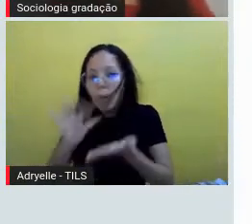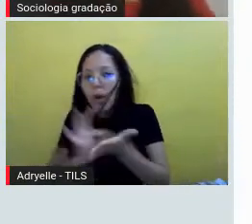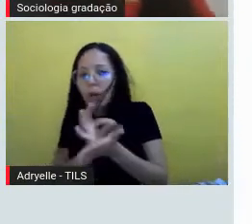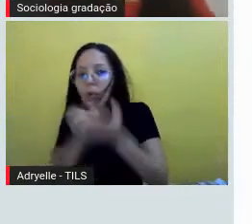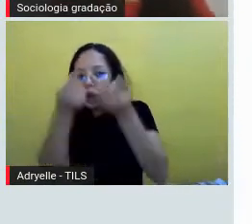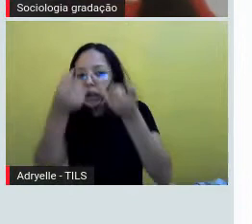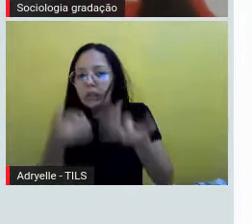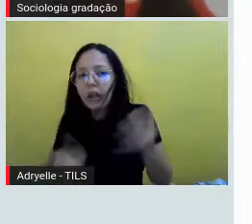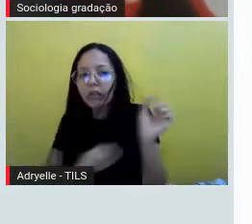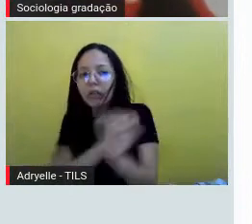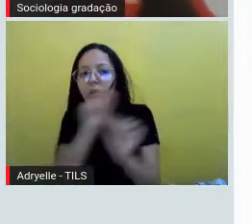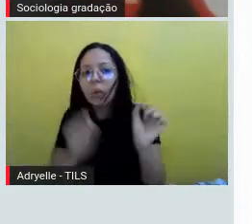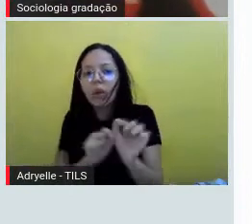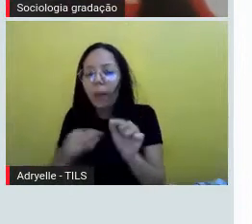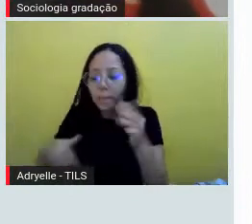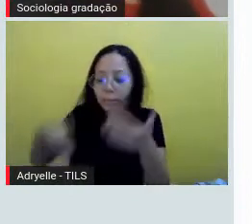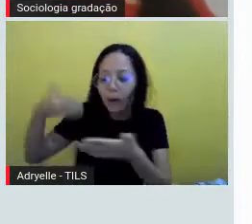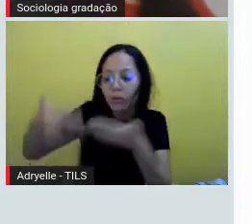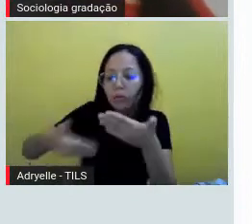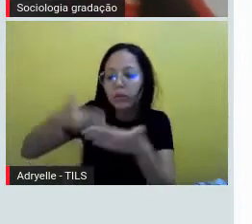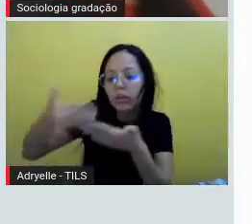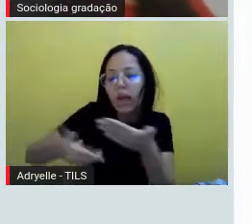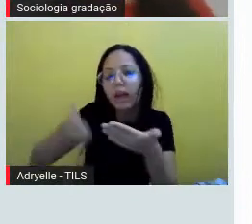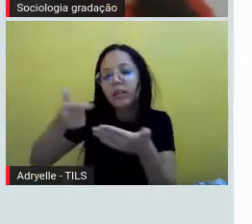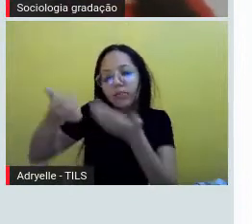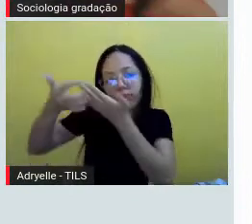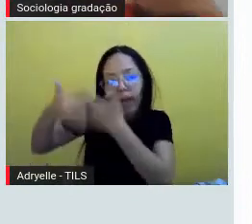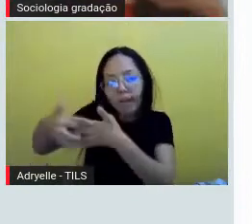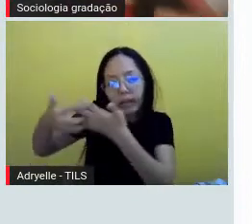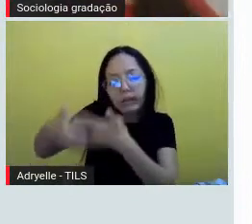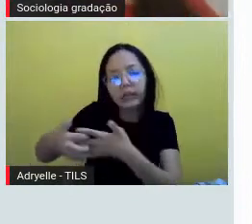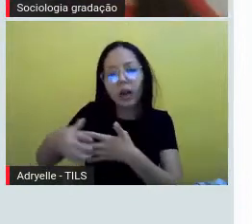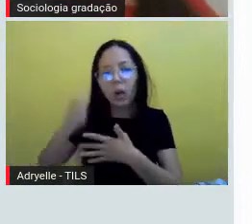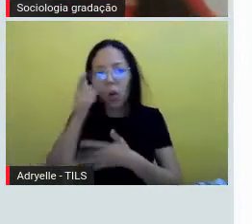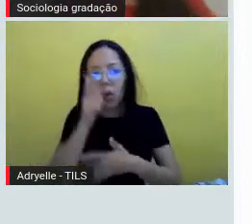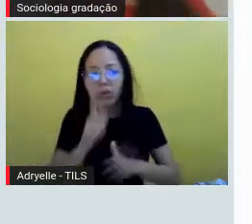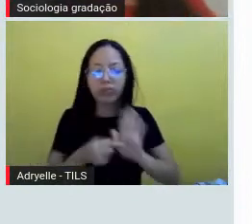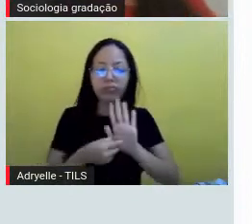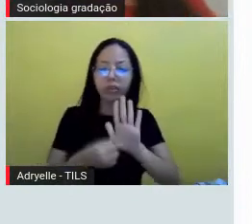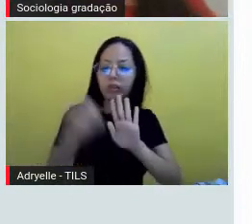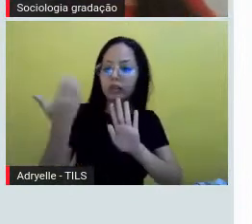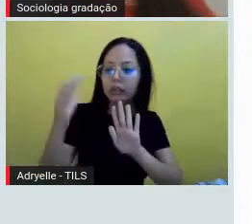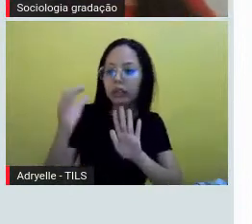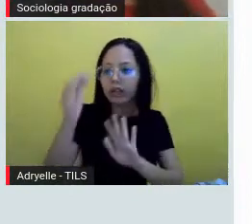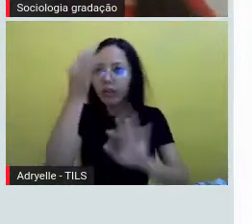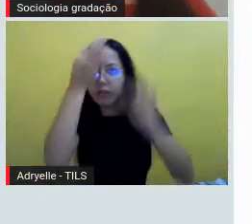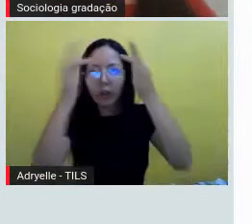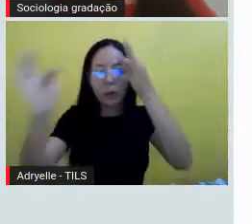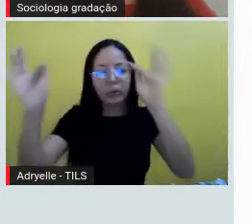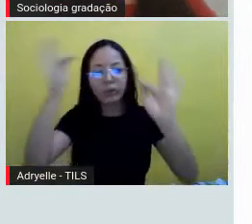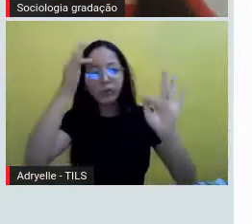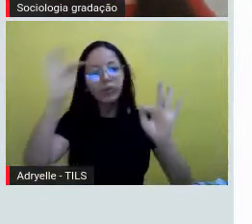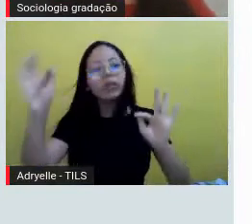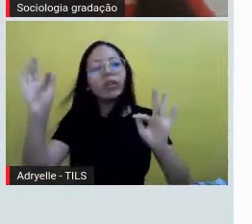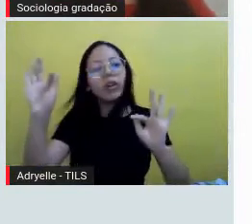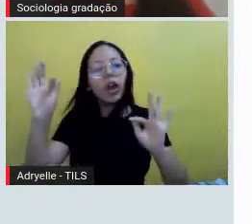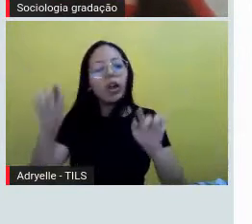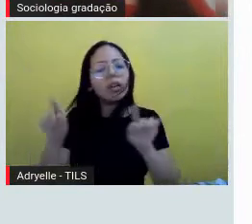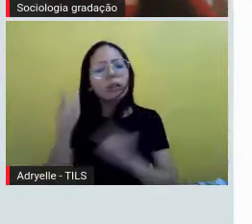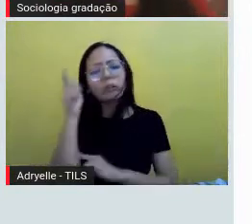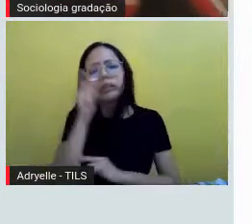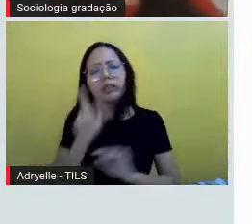processo conseguiria, de reflexão, trazendo a ciência, a filosofia, ia